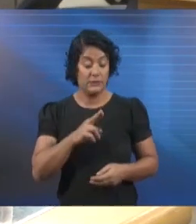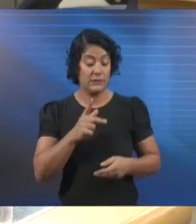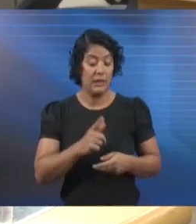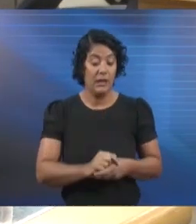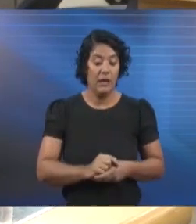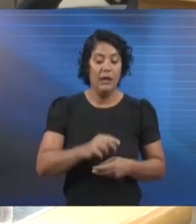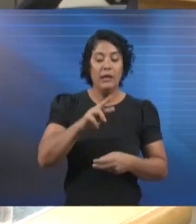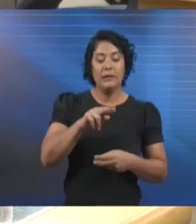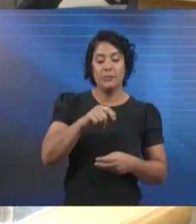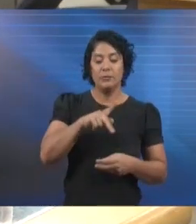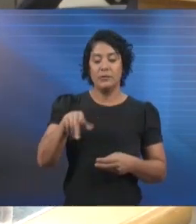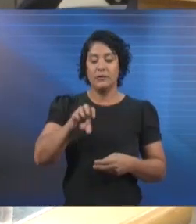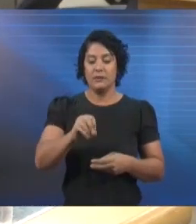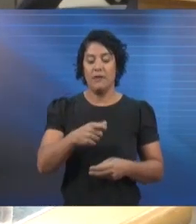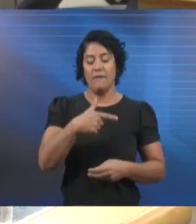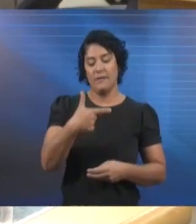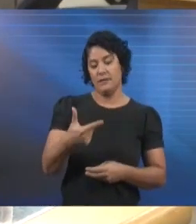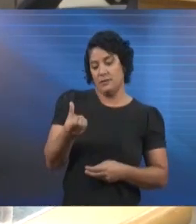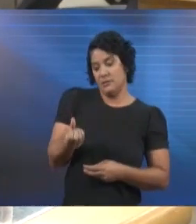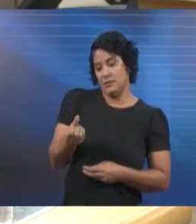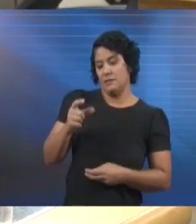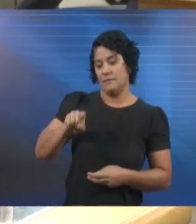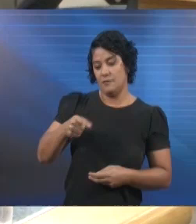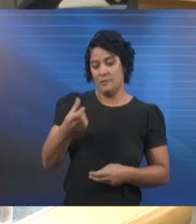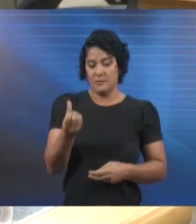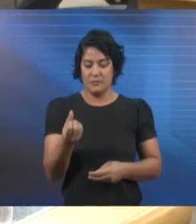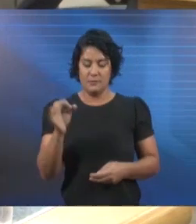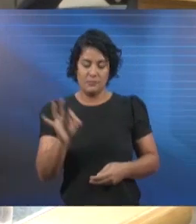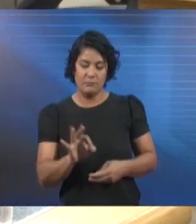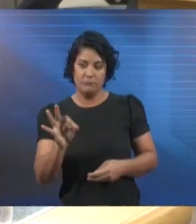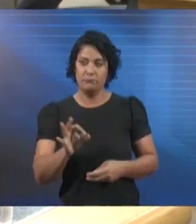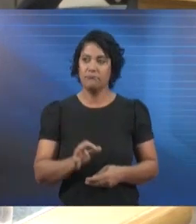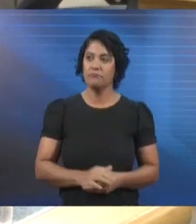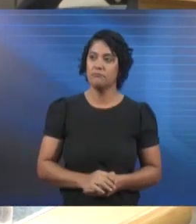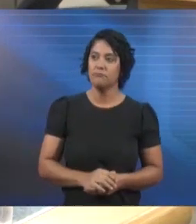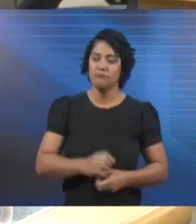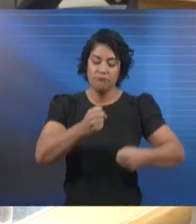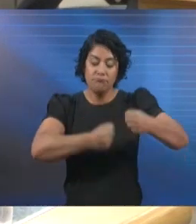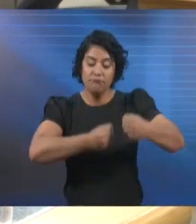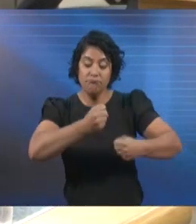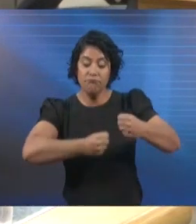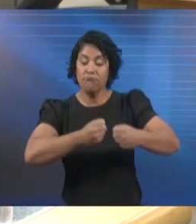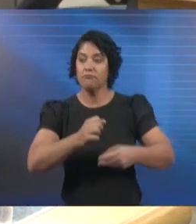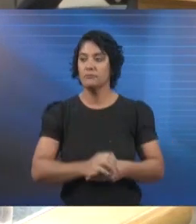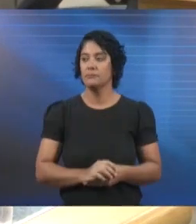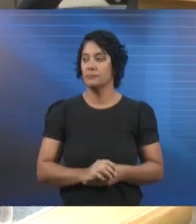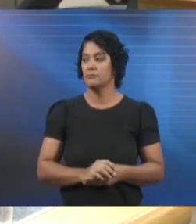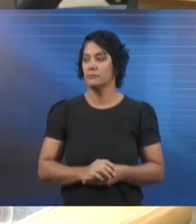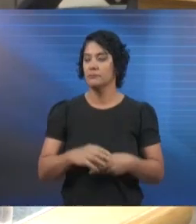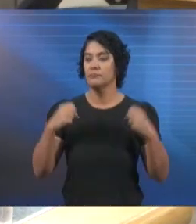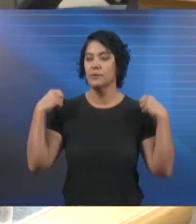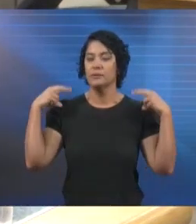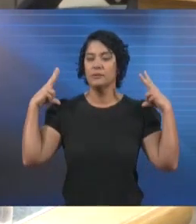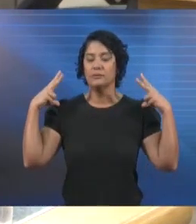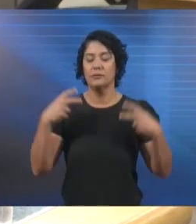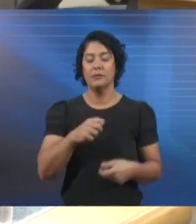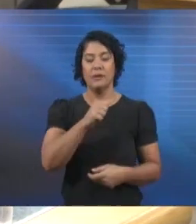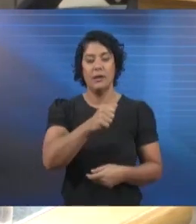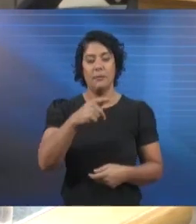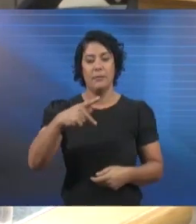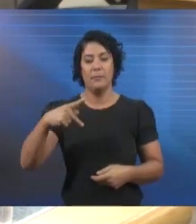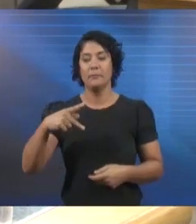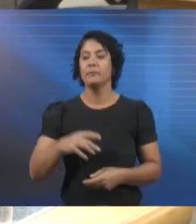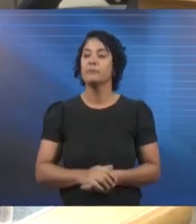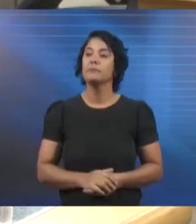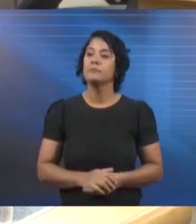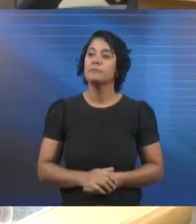tributação de 26,5 para os motoristas de aplicativos atenção